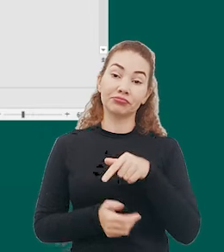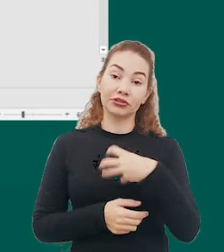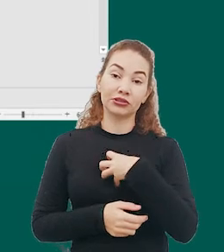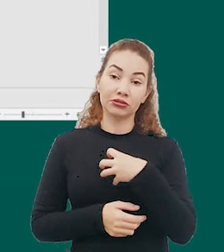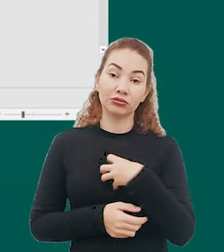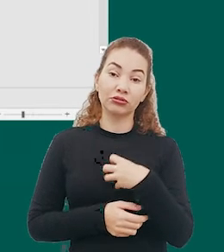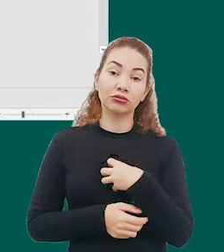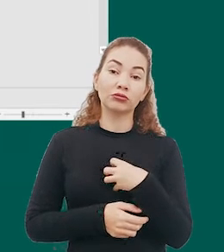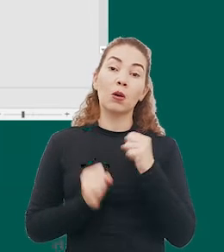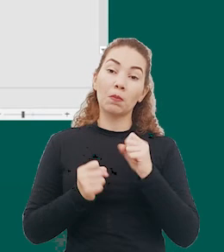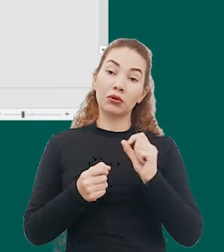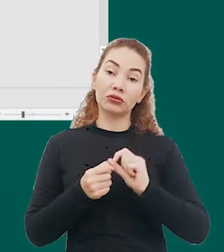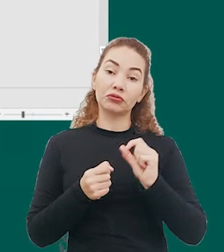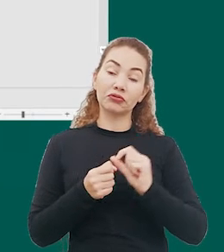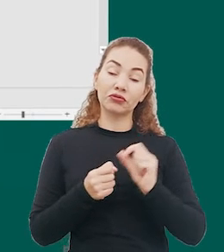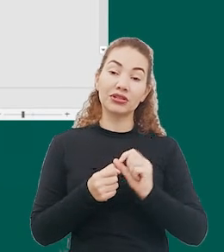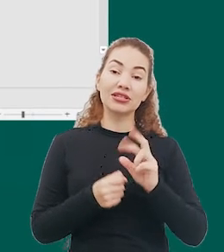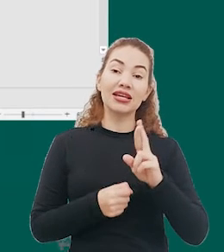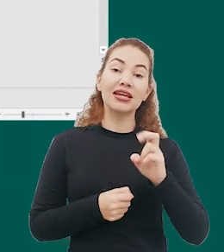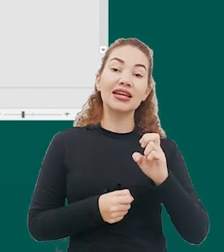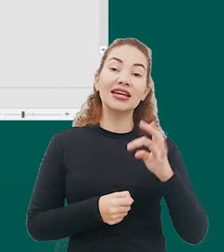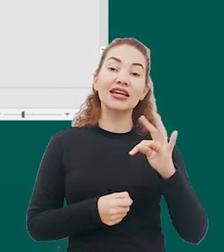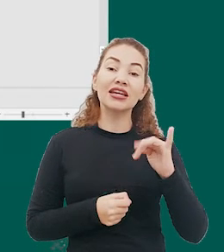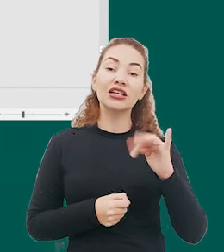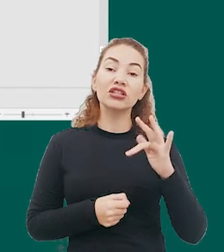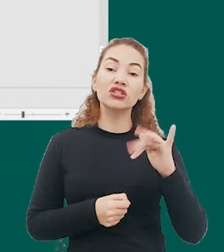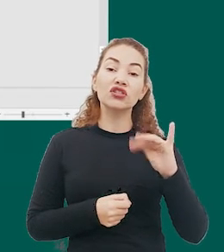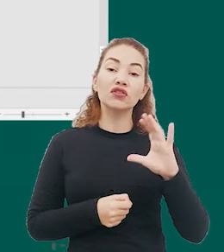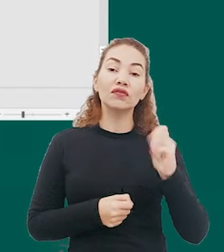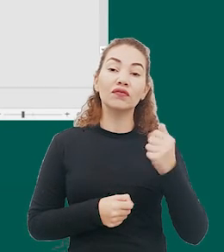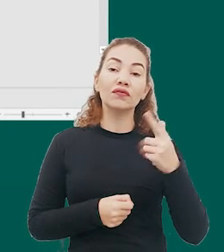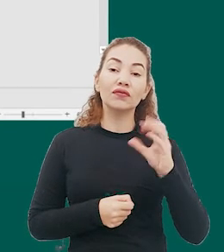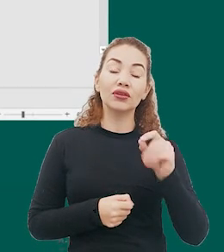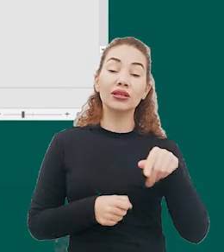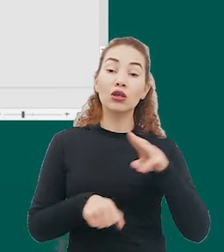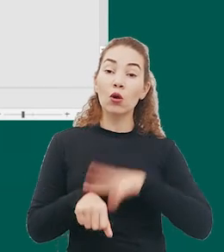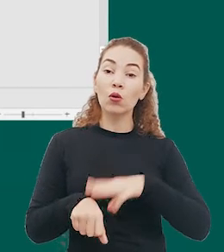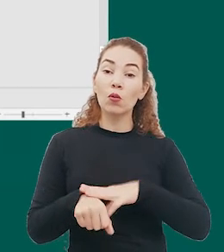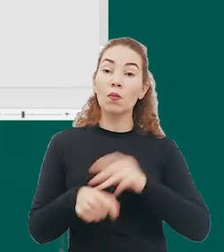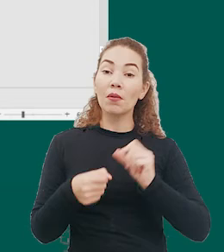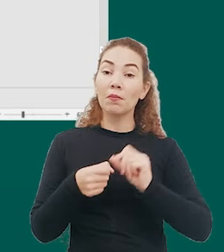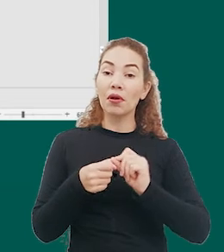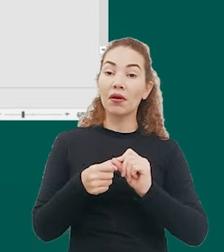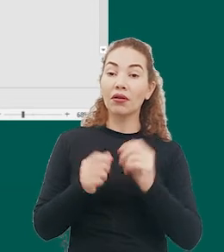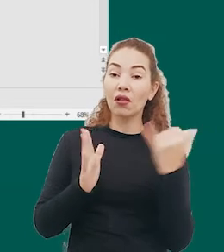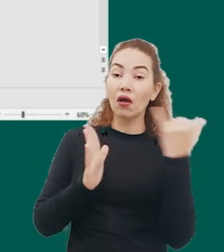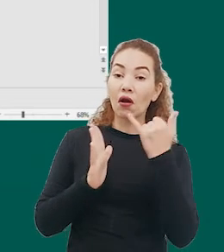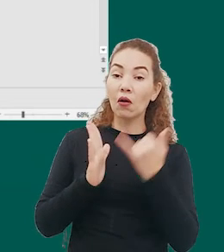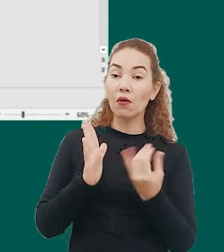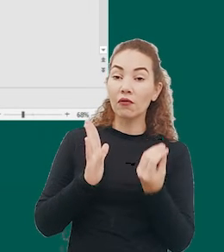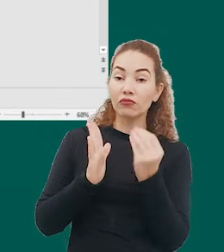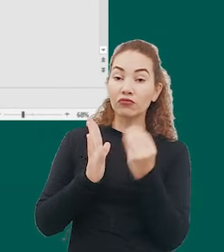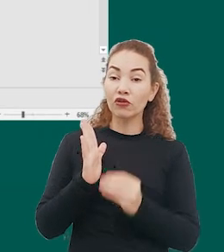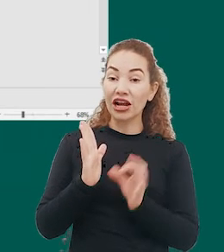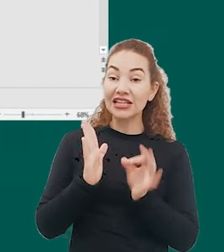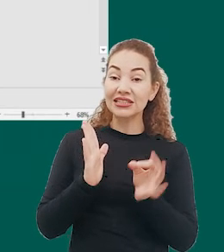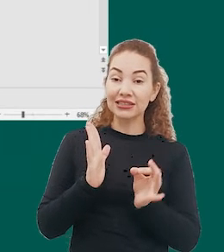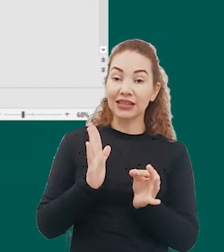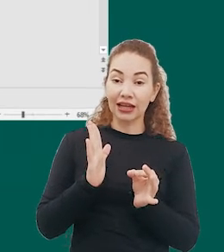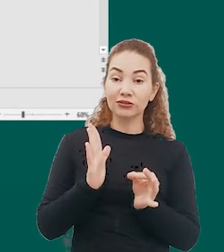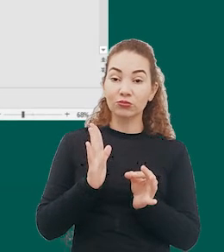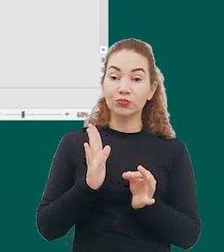nós podemos fazer, então, uma retificação de declaração, e no momento em que nós retificamos esta